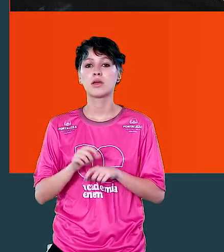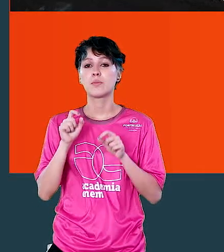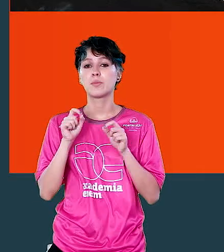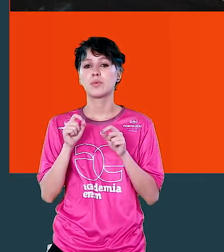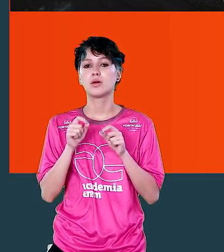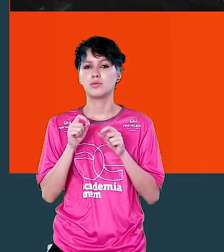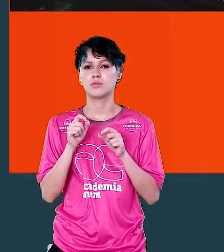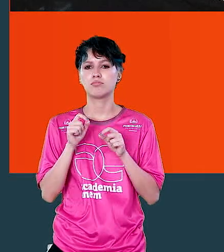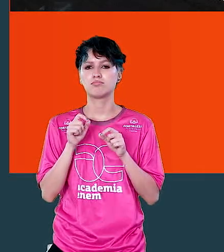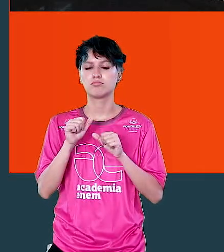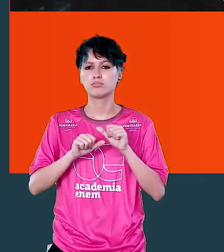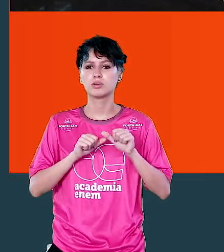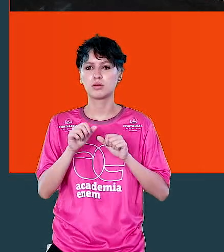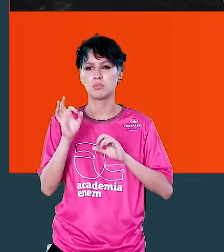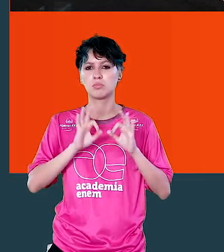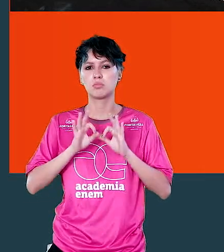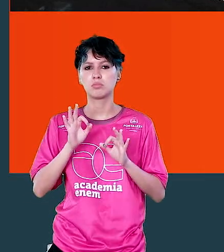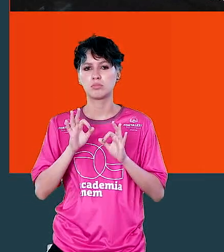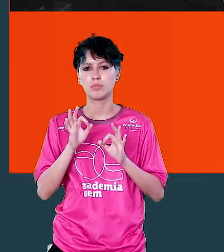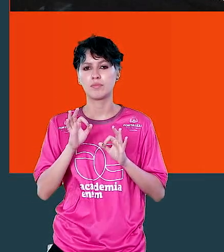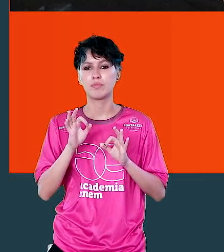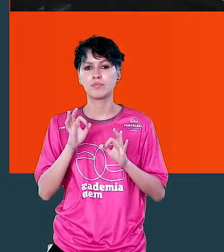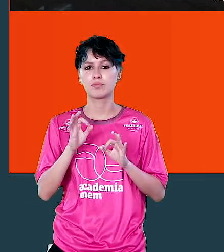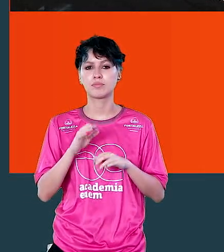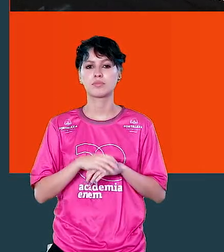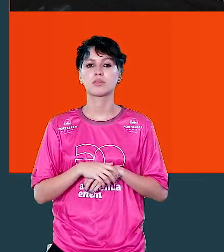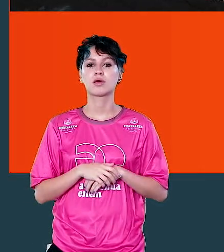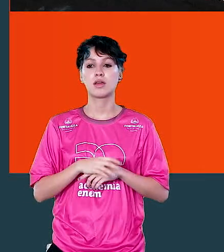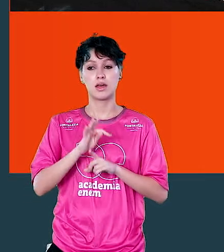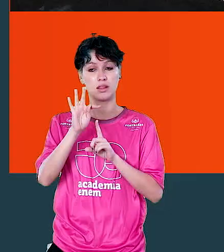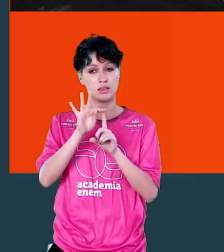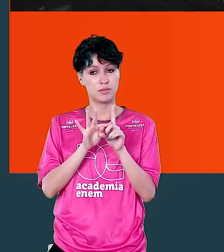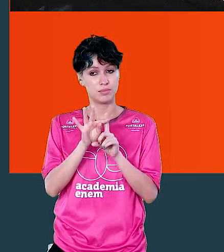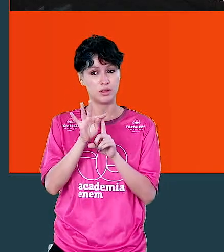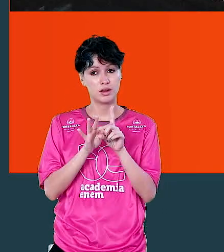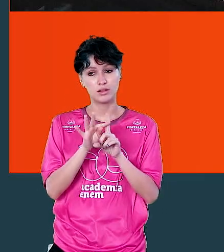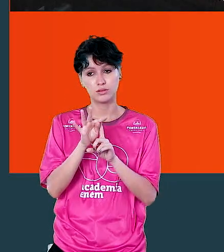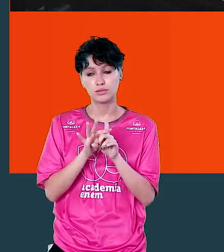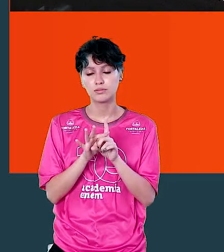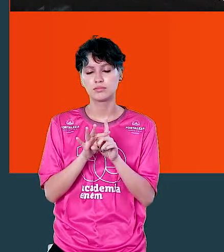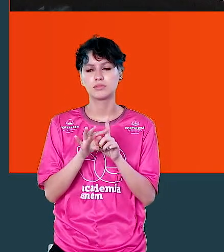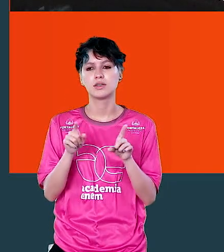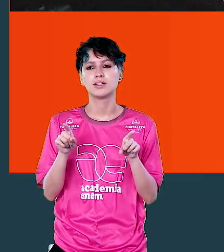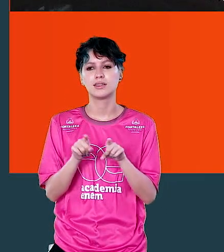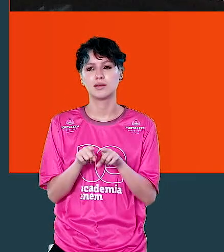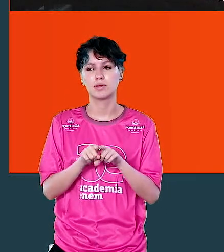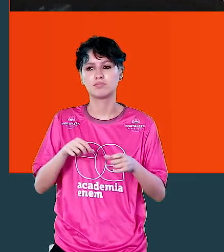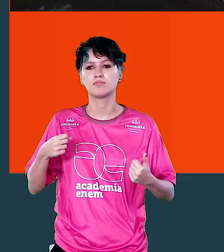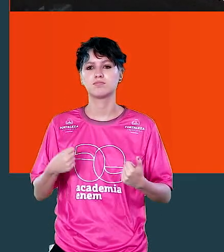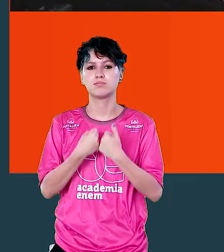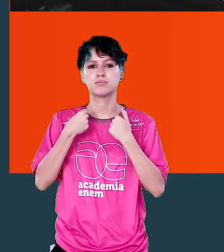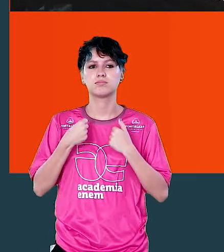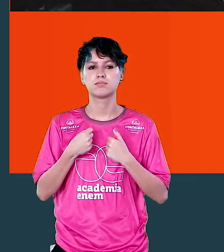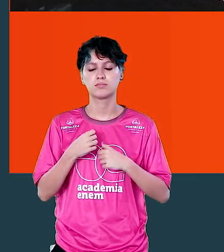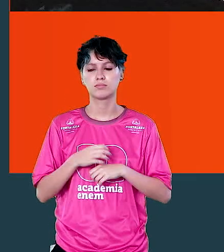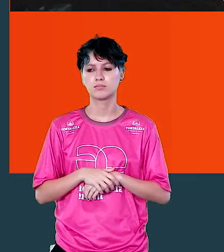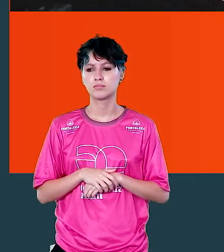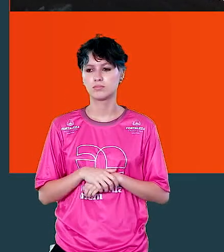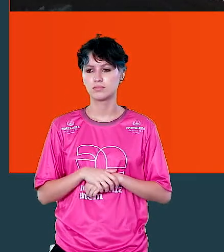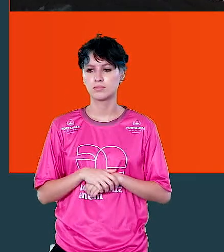Temperatura, pressão. Uma coisa, quando elas ficam próximas umas das